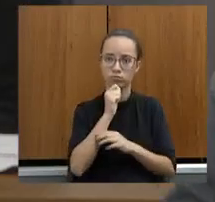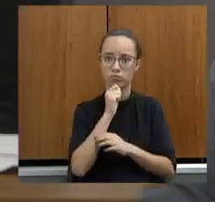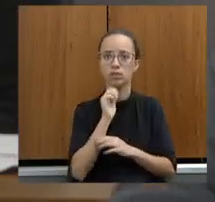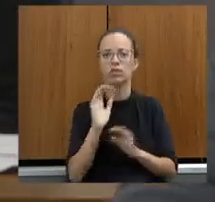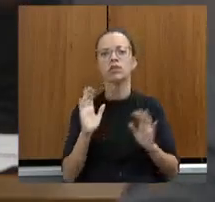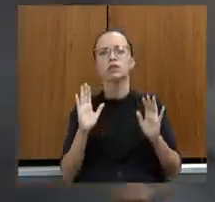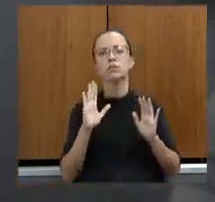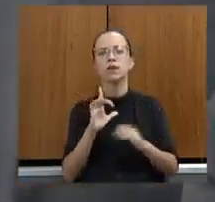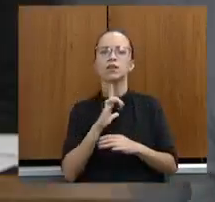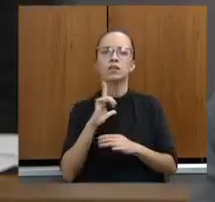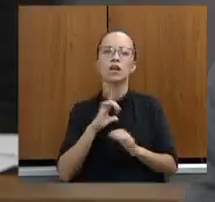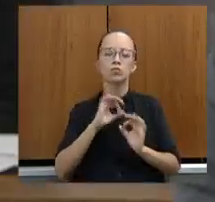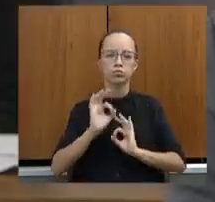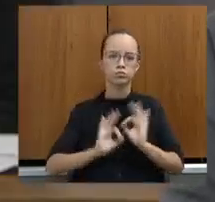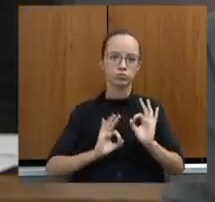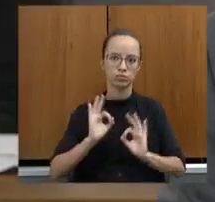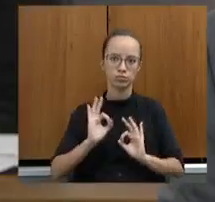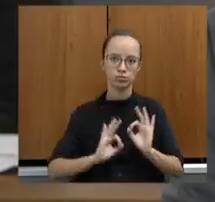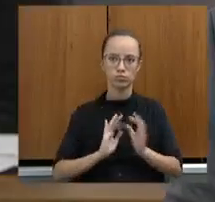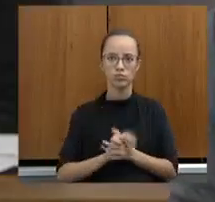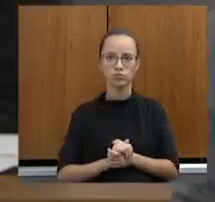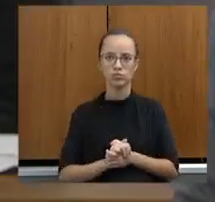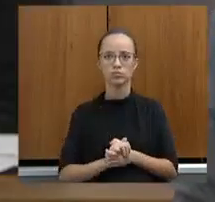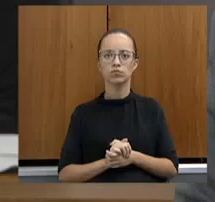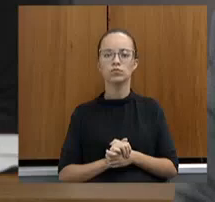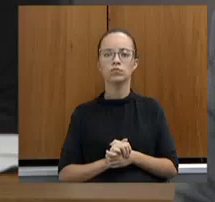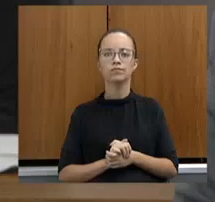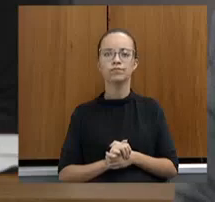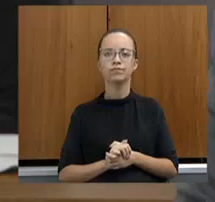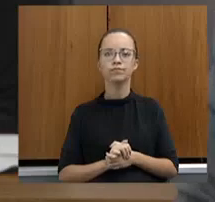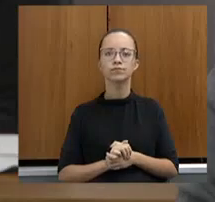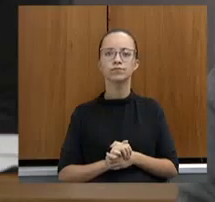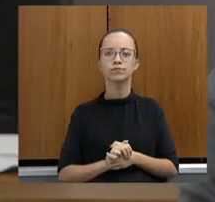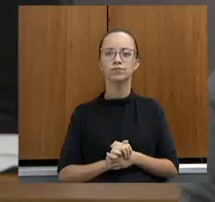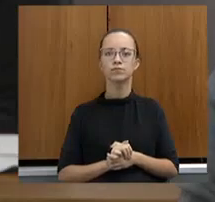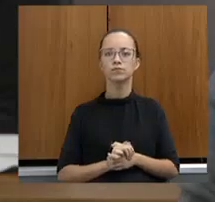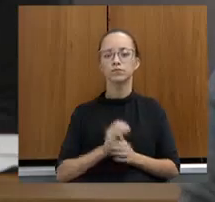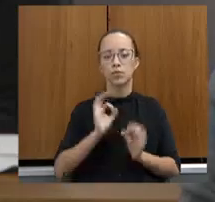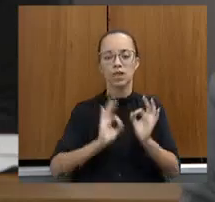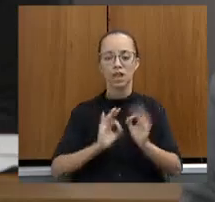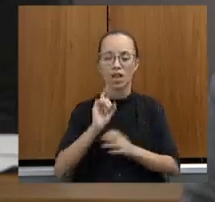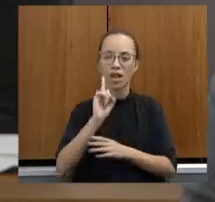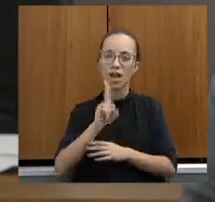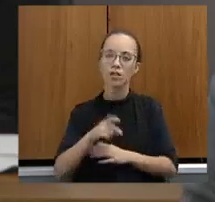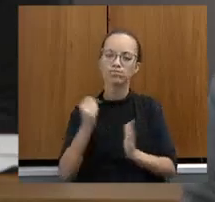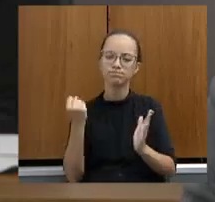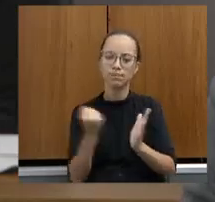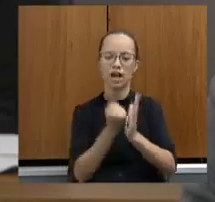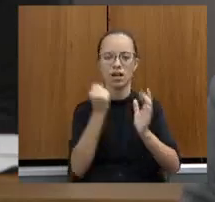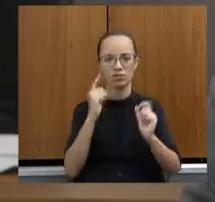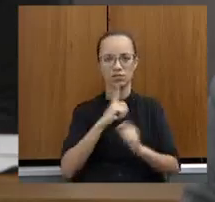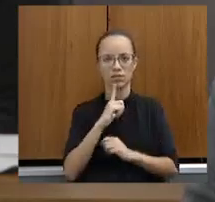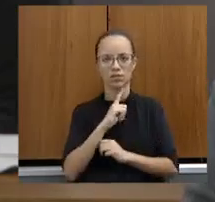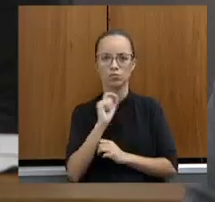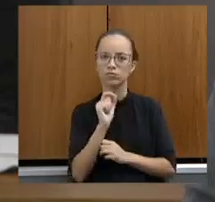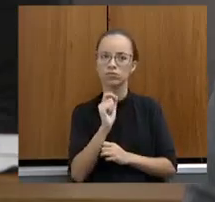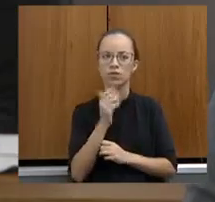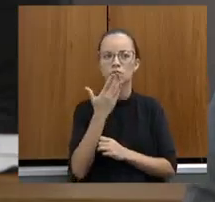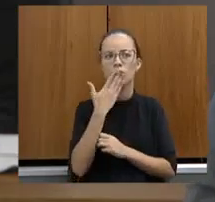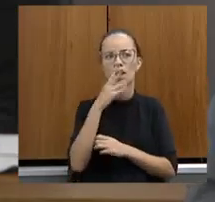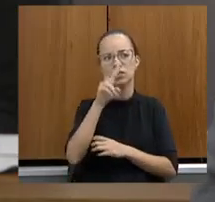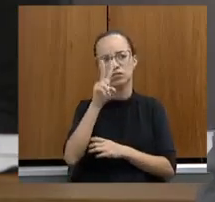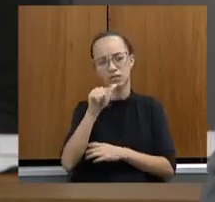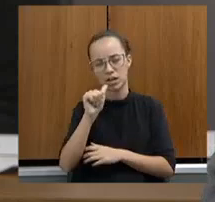não logo a gente tem um planejamento é Claro porque esse planejamento ele acaba impactando inclusive em quais